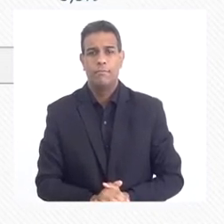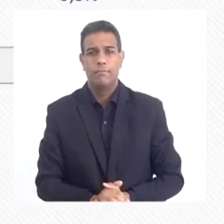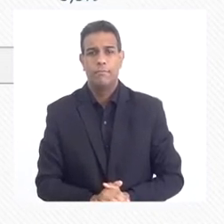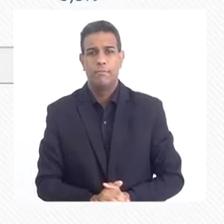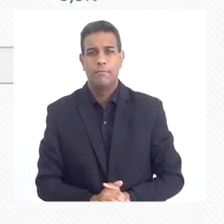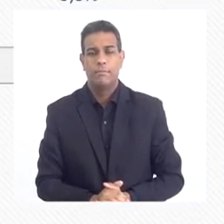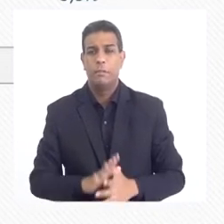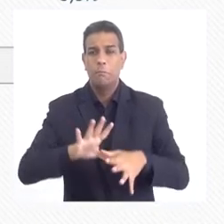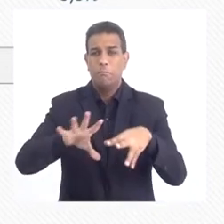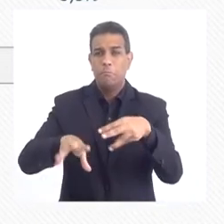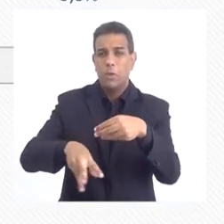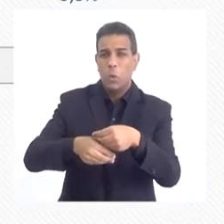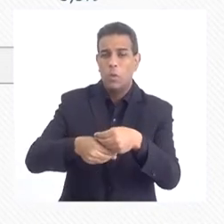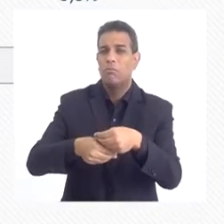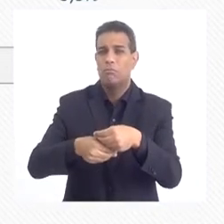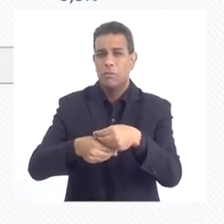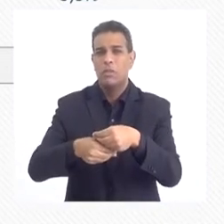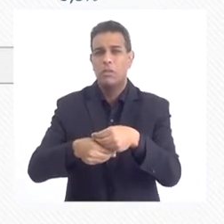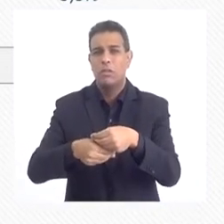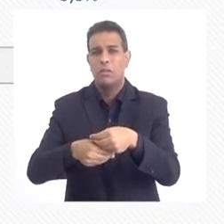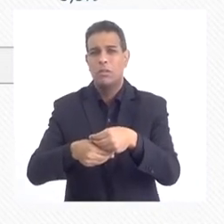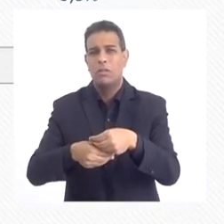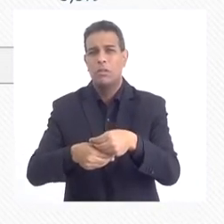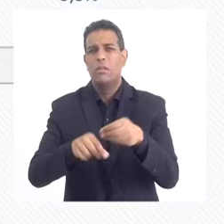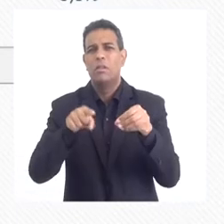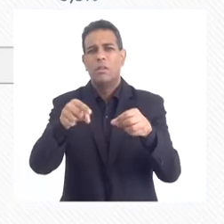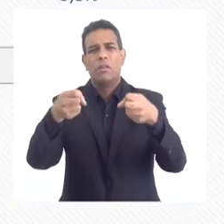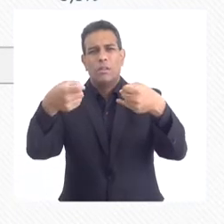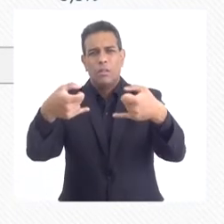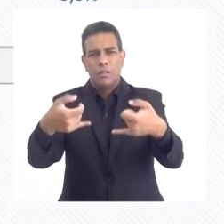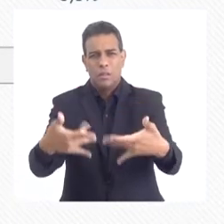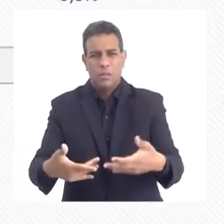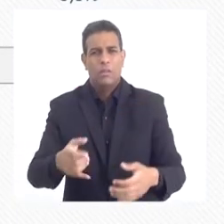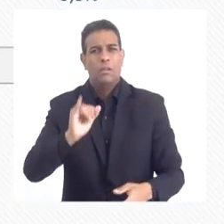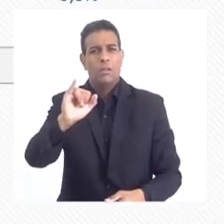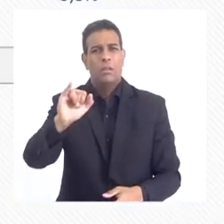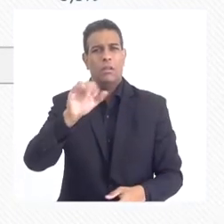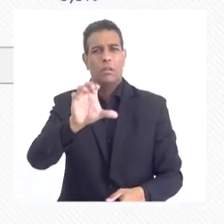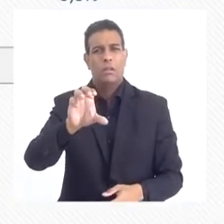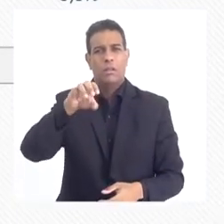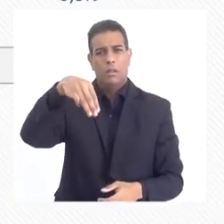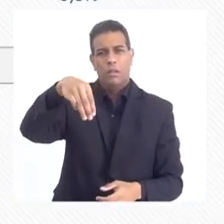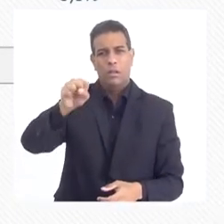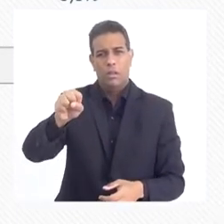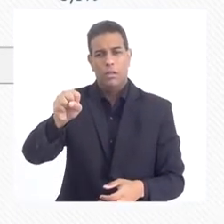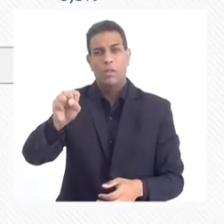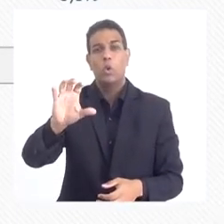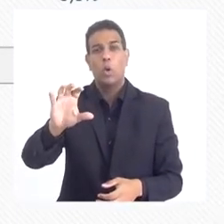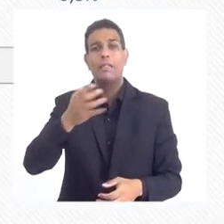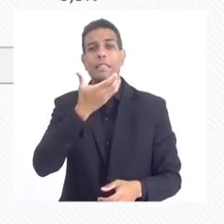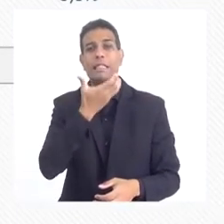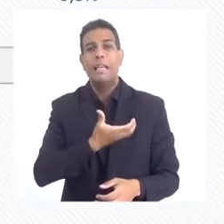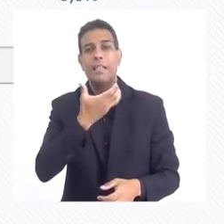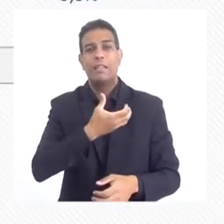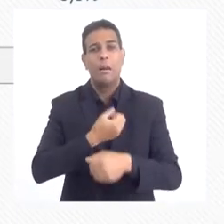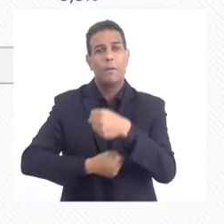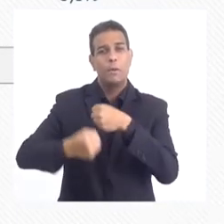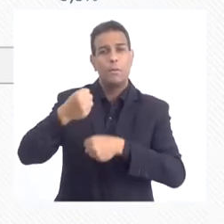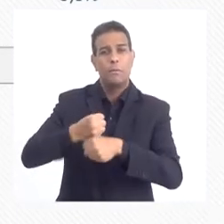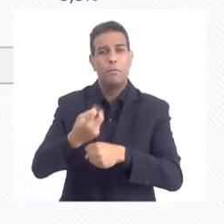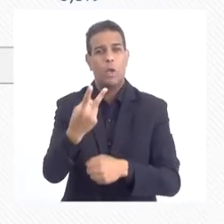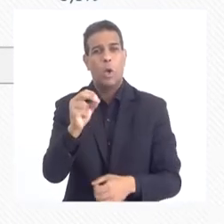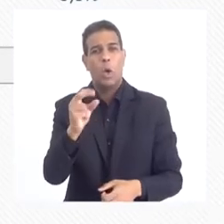É que você acabou explicando ICMS só até dezembro de 2020. É